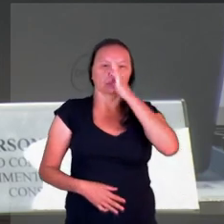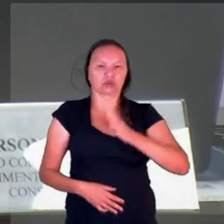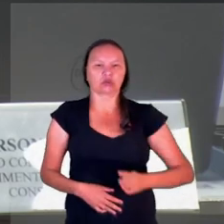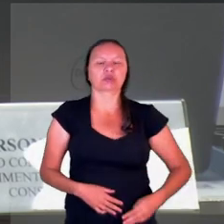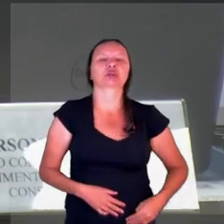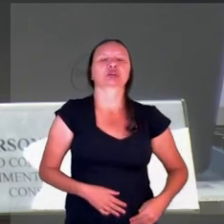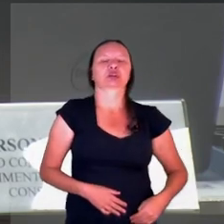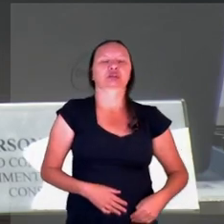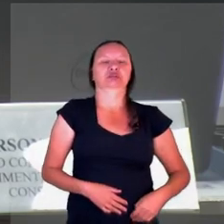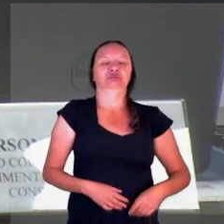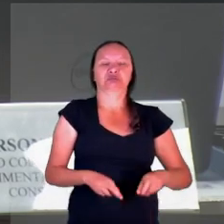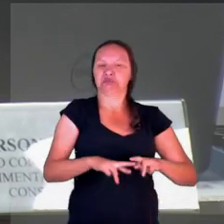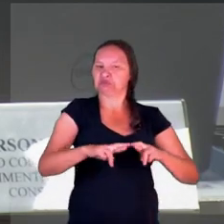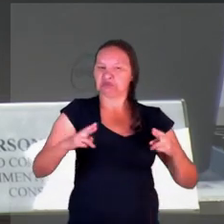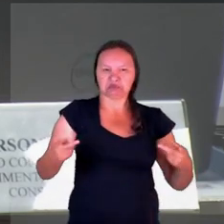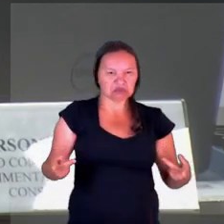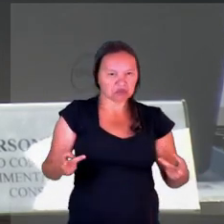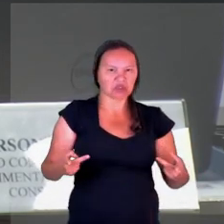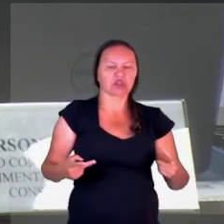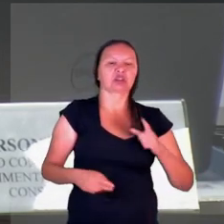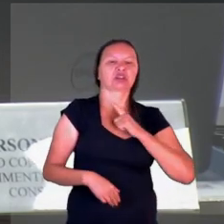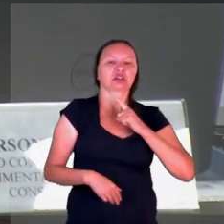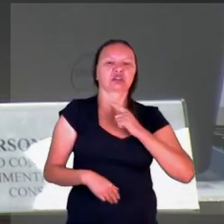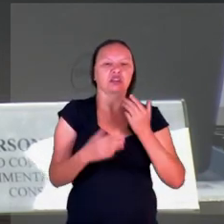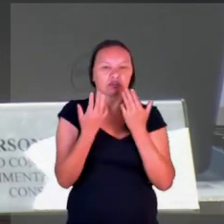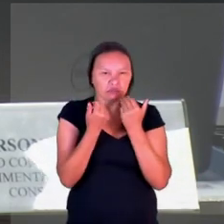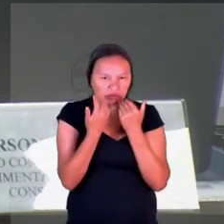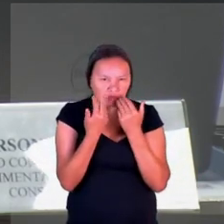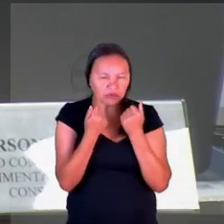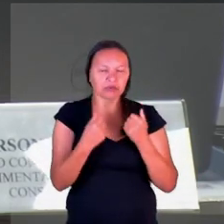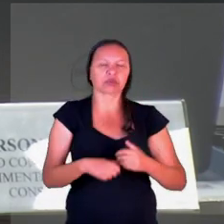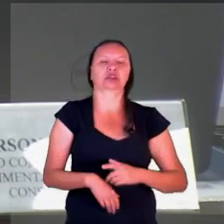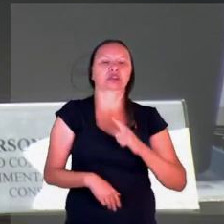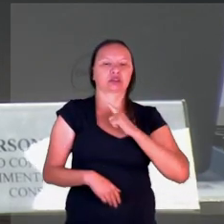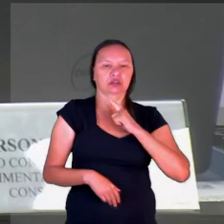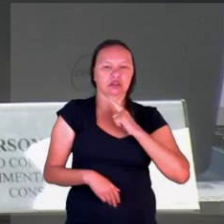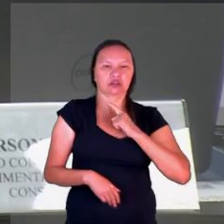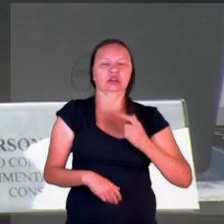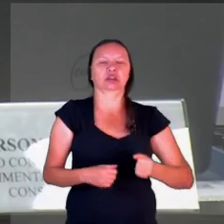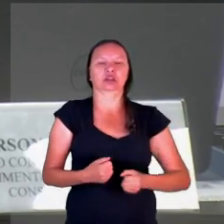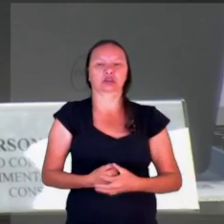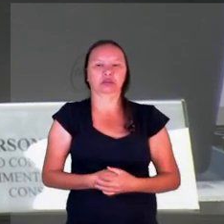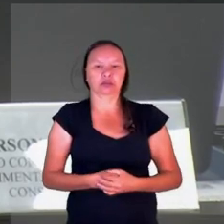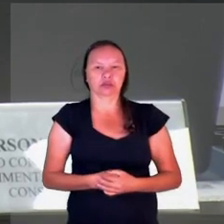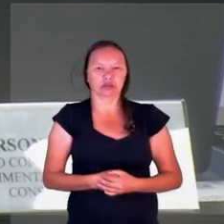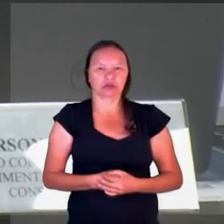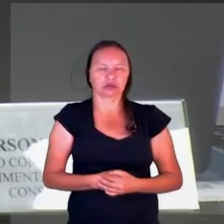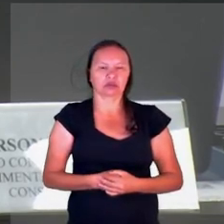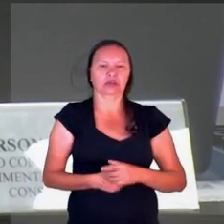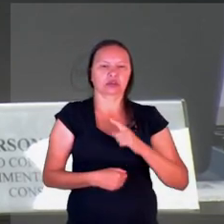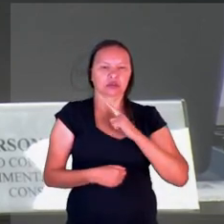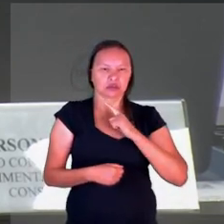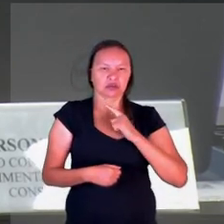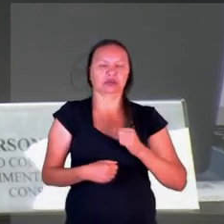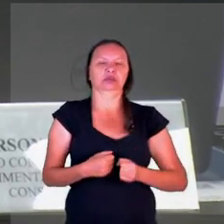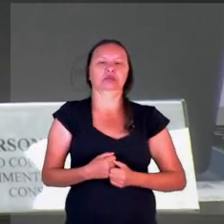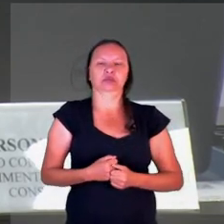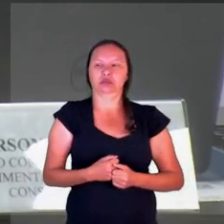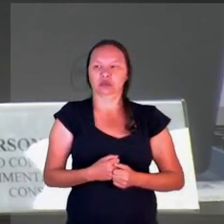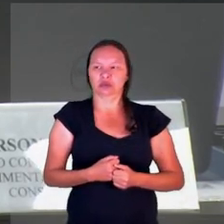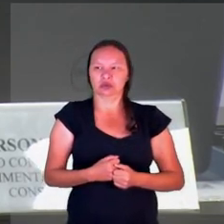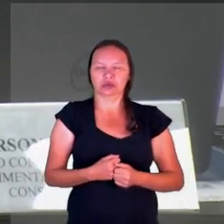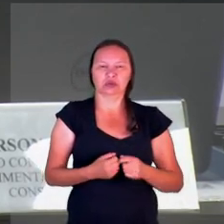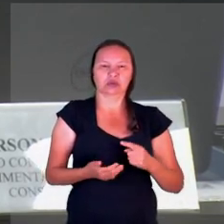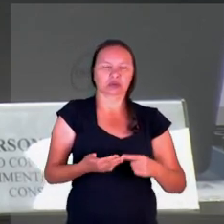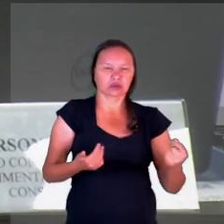pessoas que estão na situação de fome Tem cor e tem e gênero né Tem um